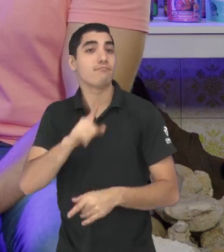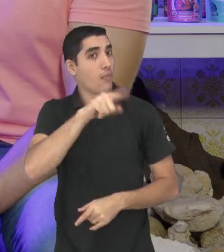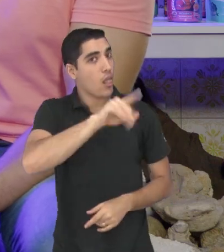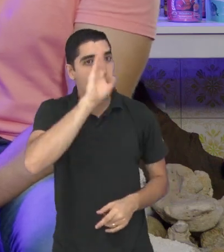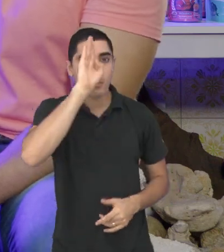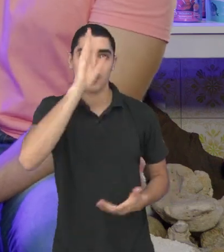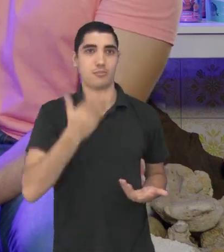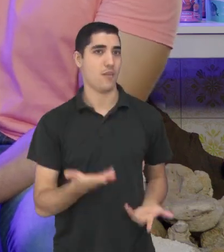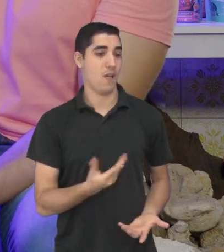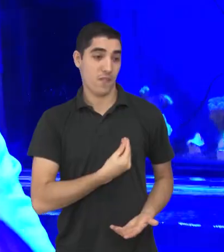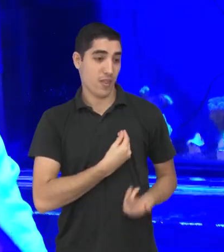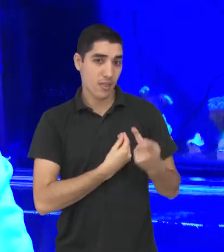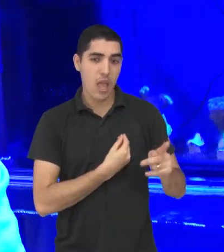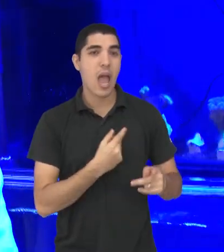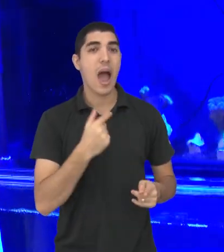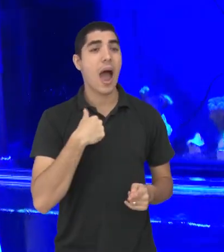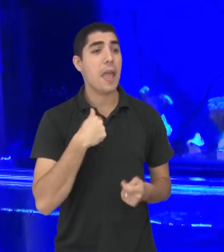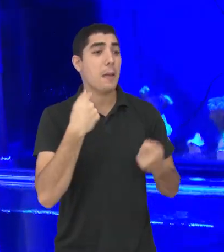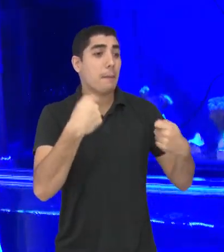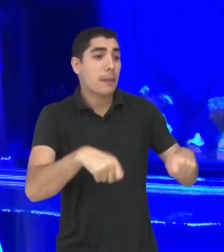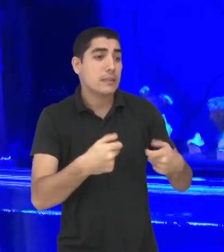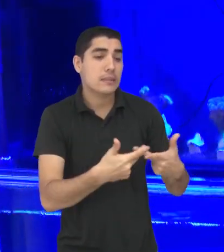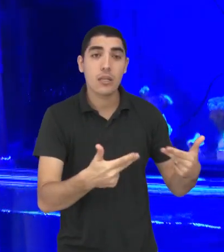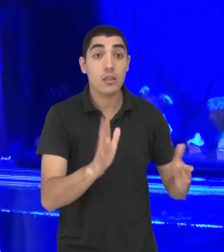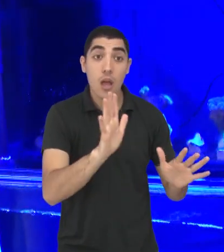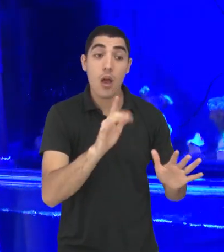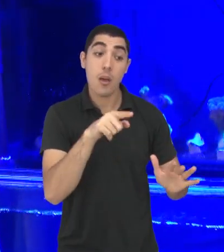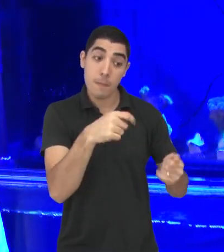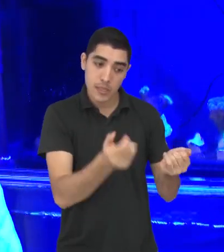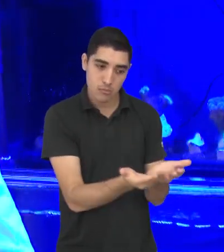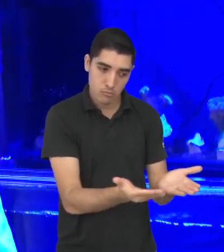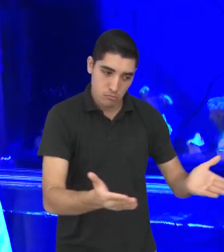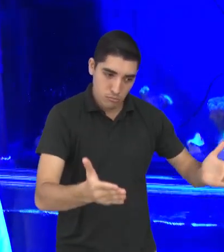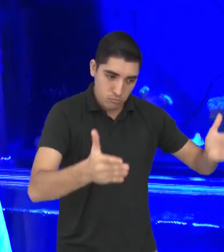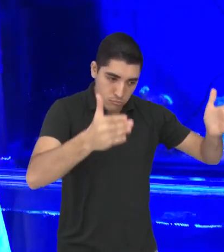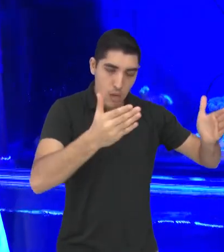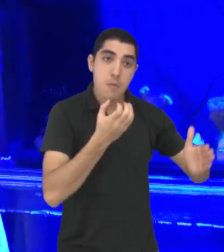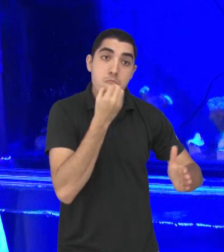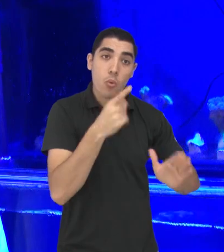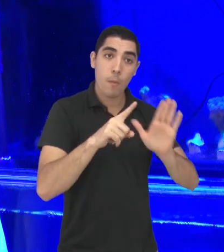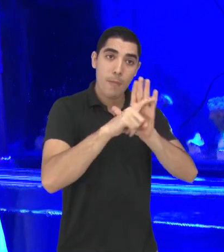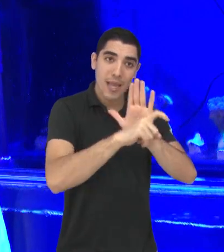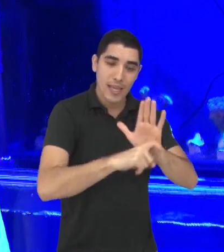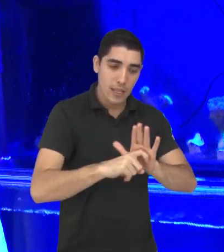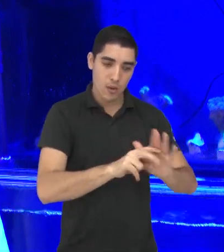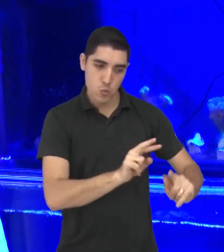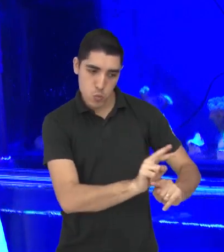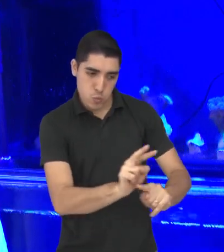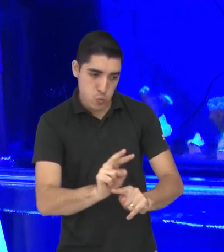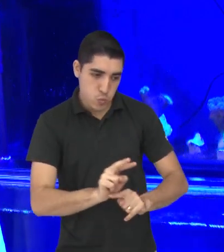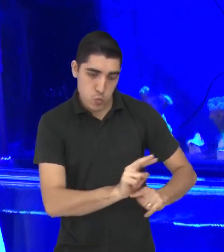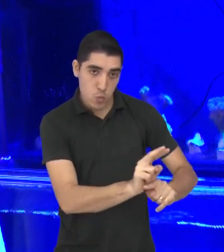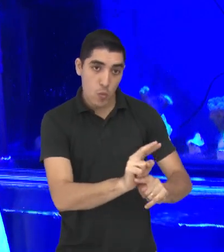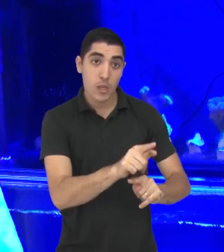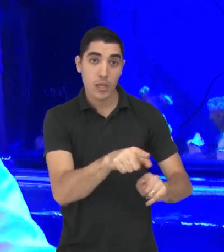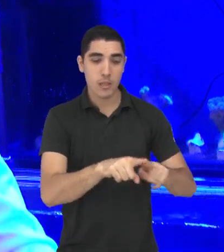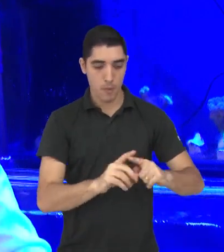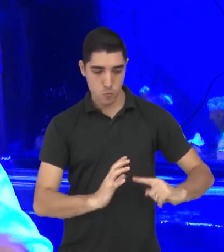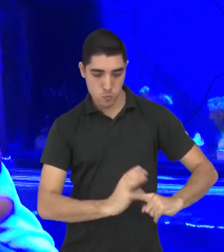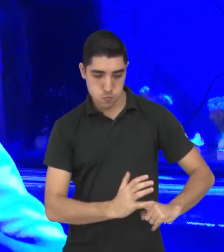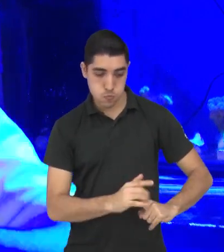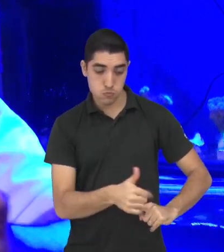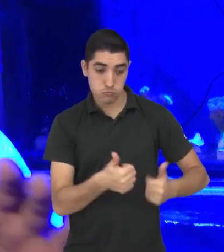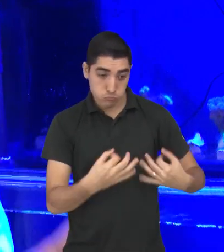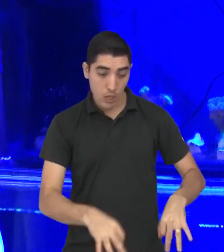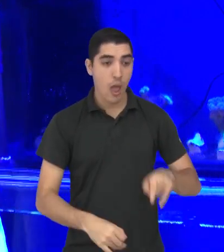principal. O pessoal lembra, eu preciso do peixe. Não, você precisa ter um bom sistema, uma boa colônia de bactéria, uma bomba adequada, que o